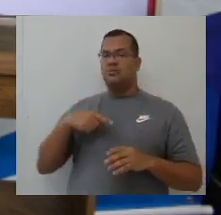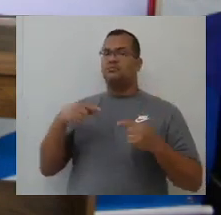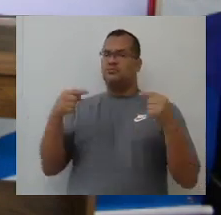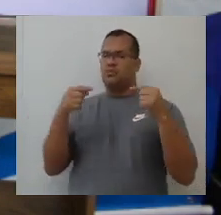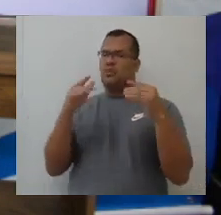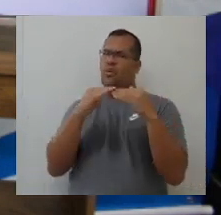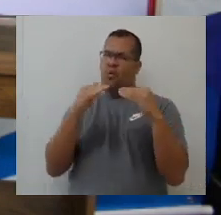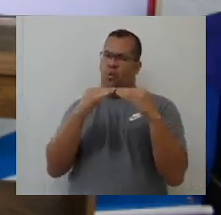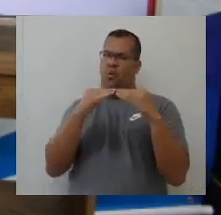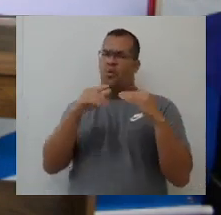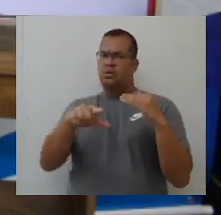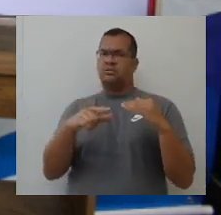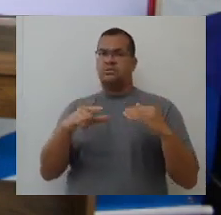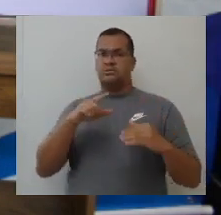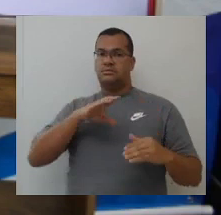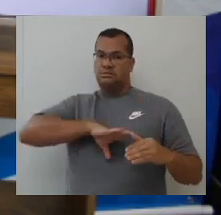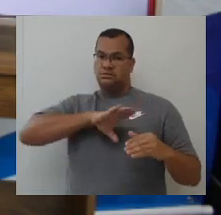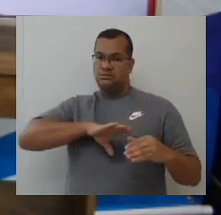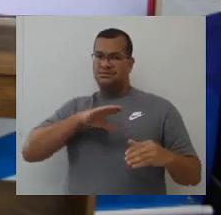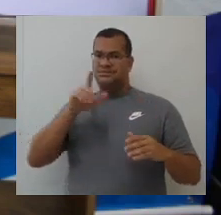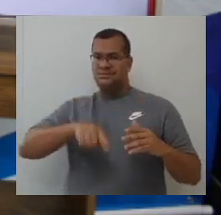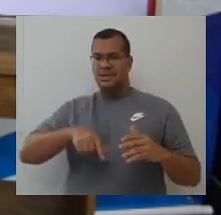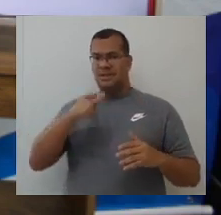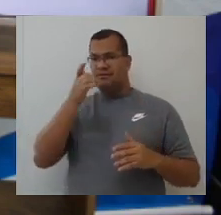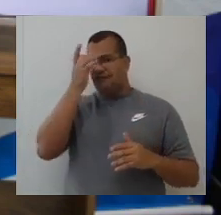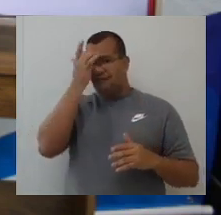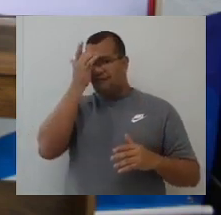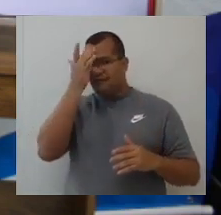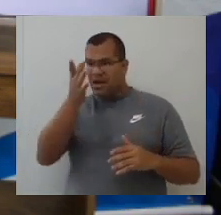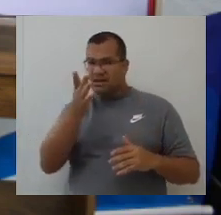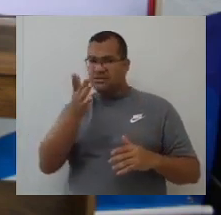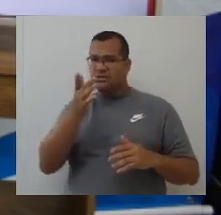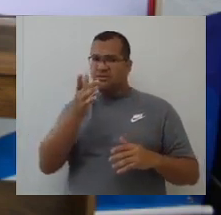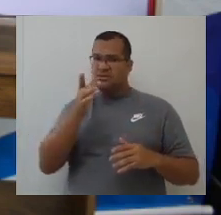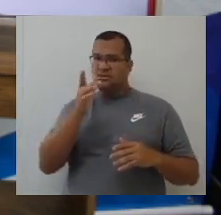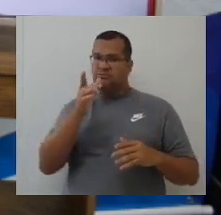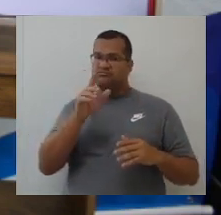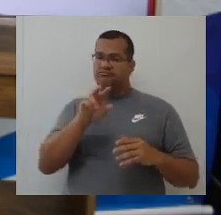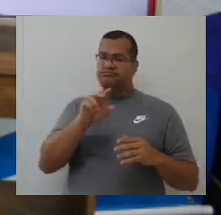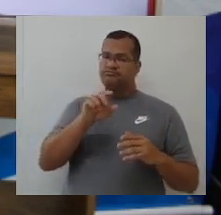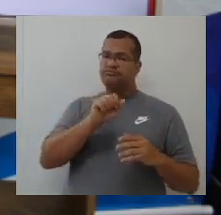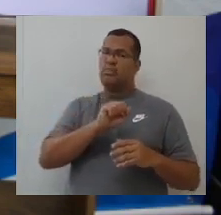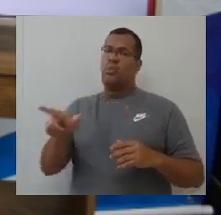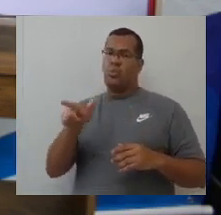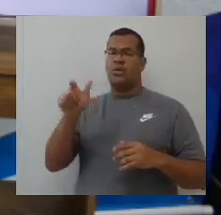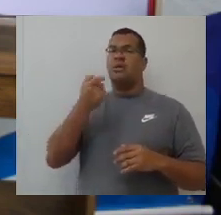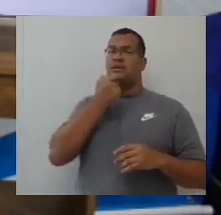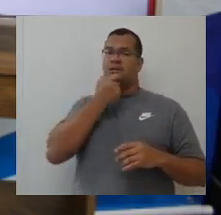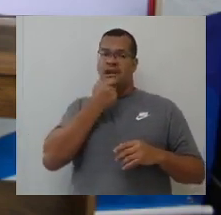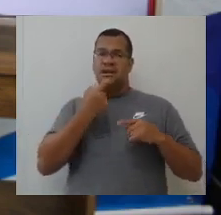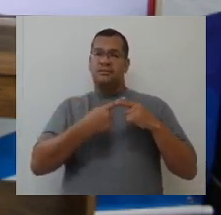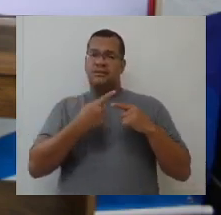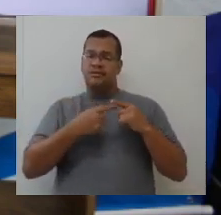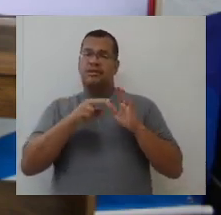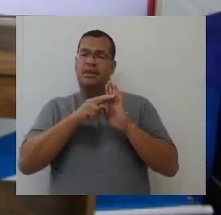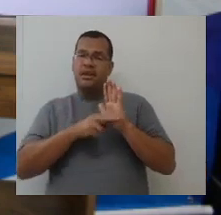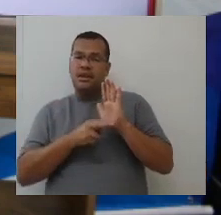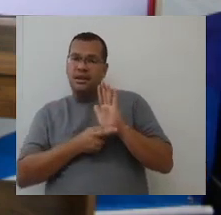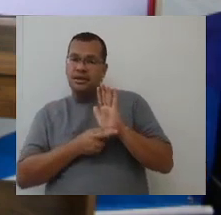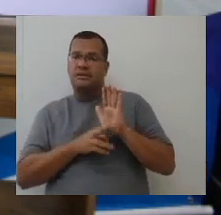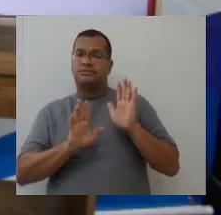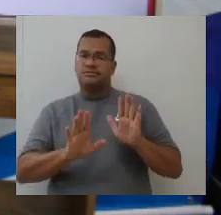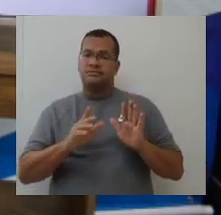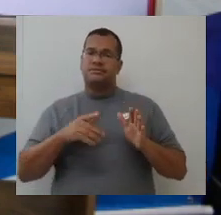eu devo concordar que na língua portuguesa isso acaba sendo um pouco mais fácil do que na língua inglesa. Porque na língua inglesa a gente vai ter algumas outras regras